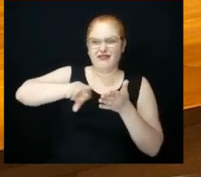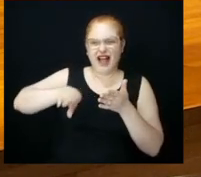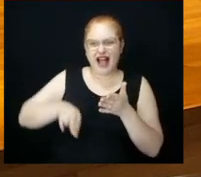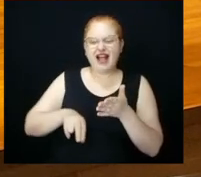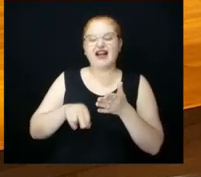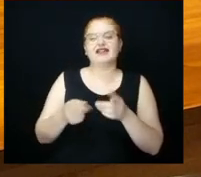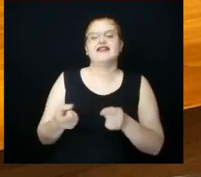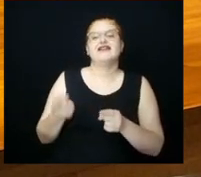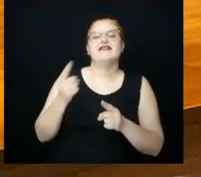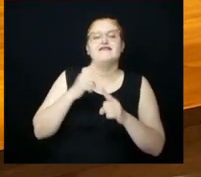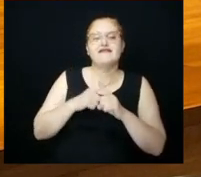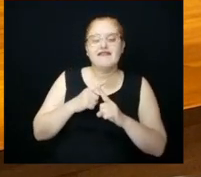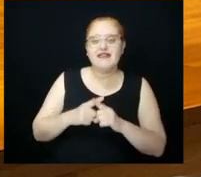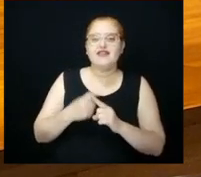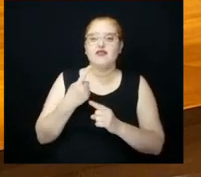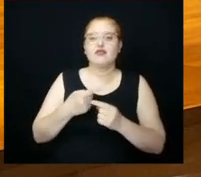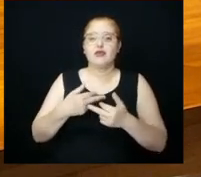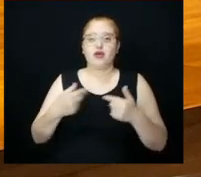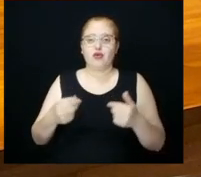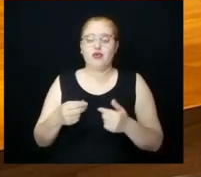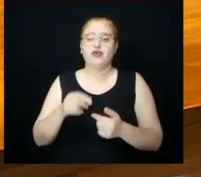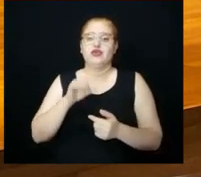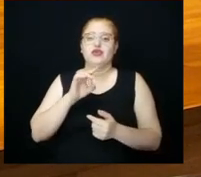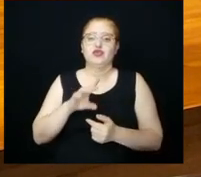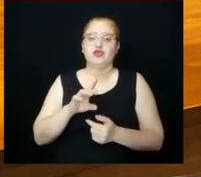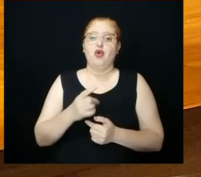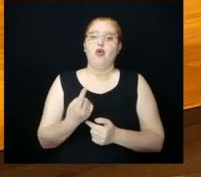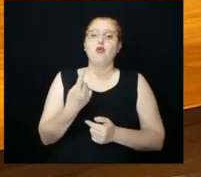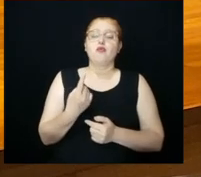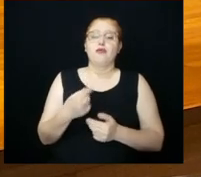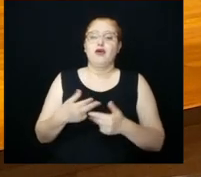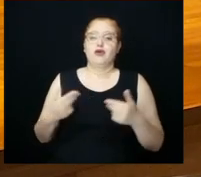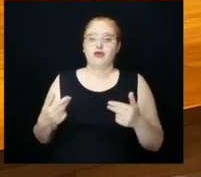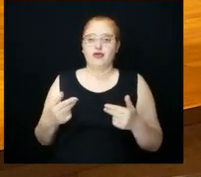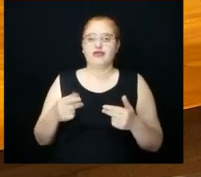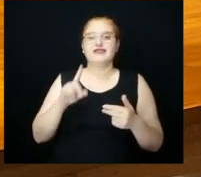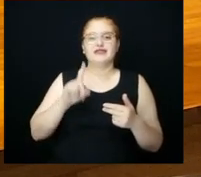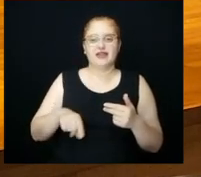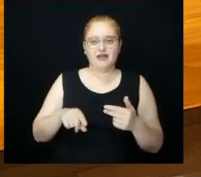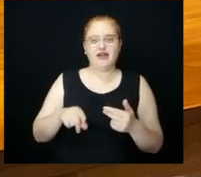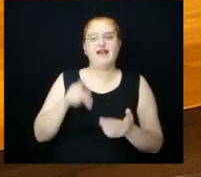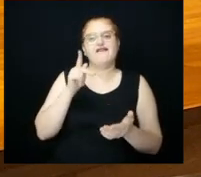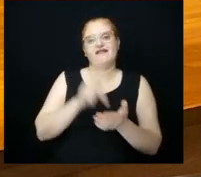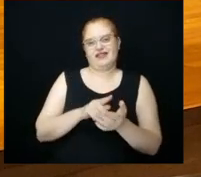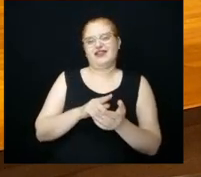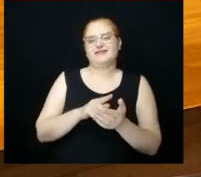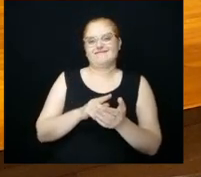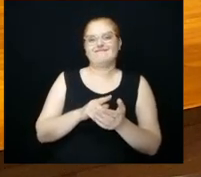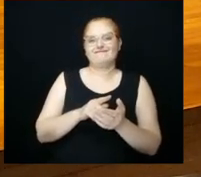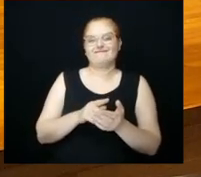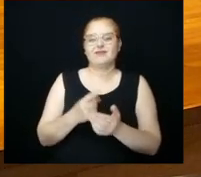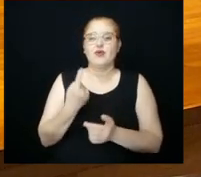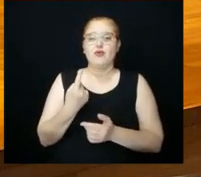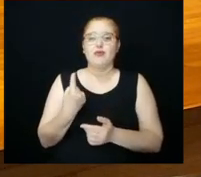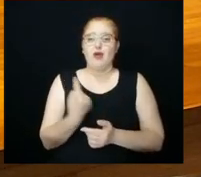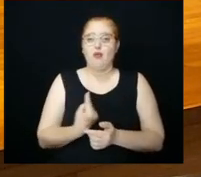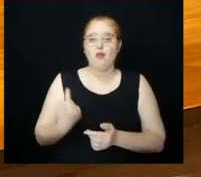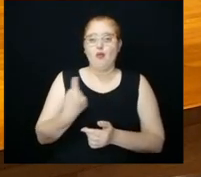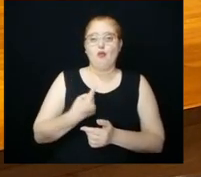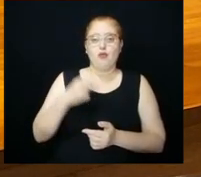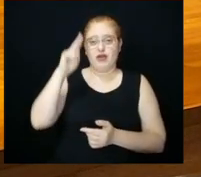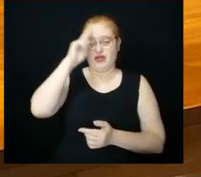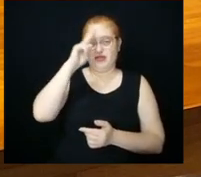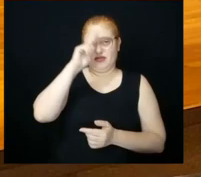várias vezes uma coisa como sendo uma única coisa e ela se tornará isso. E uma única história